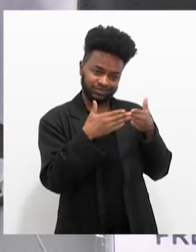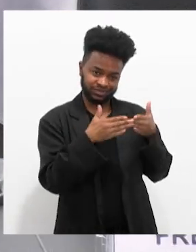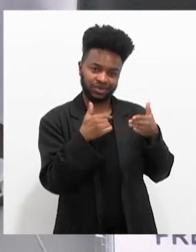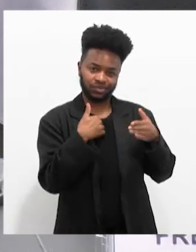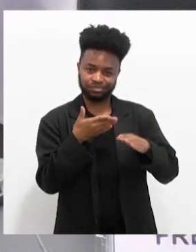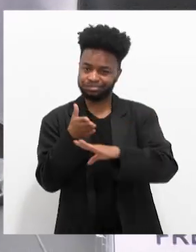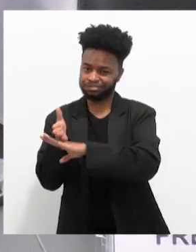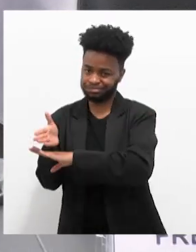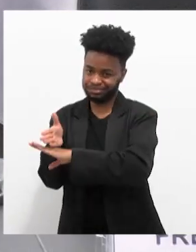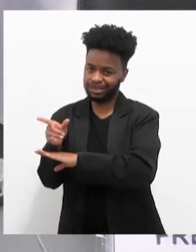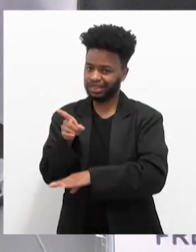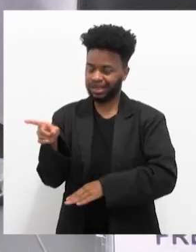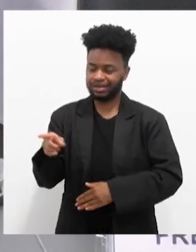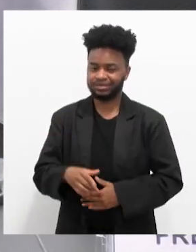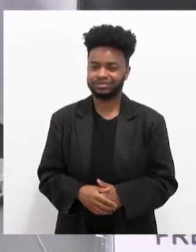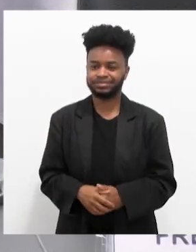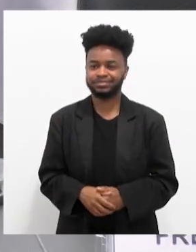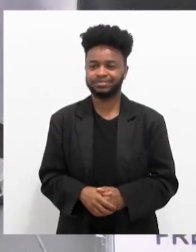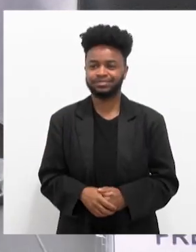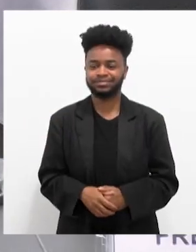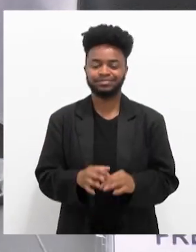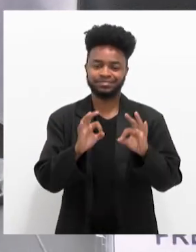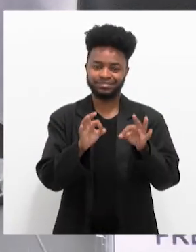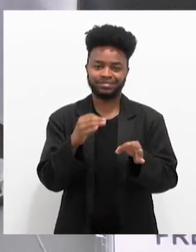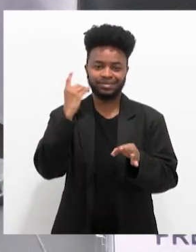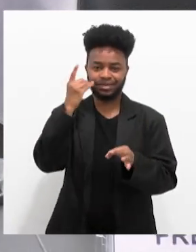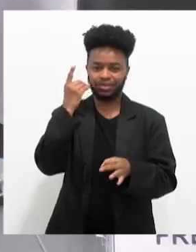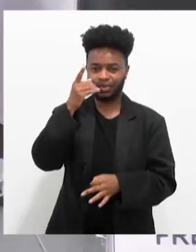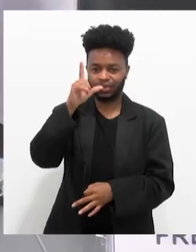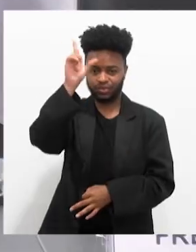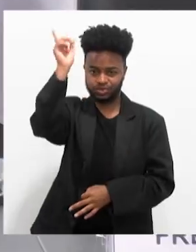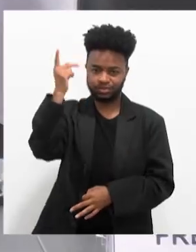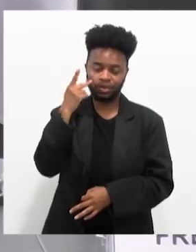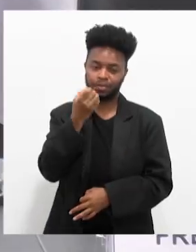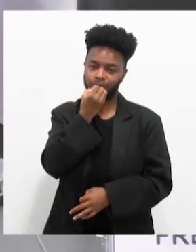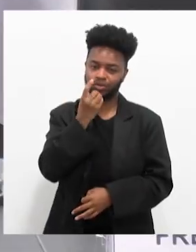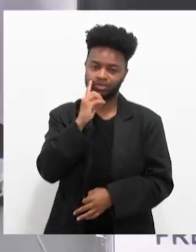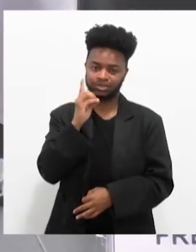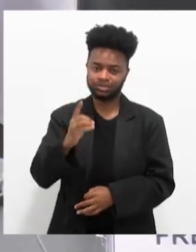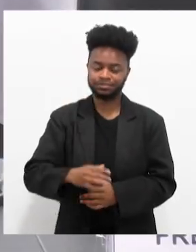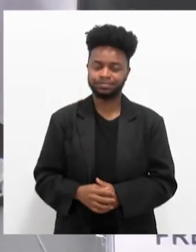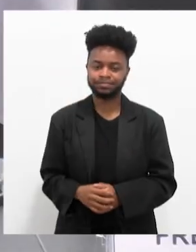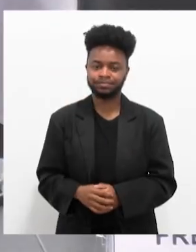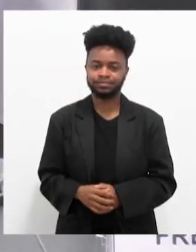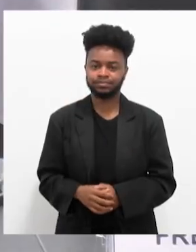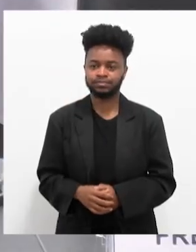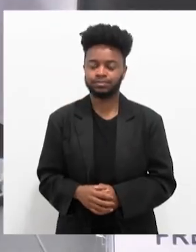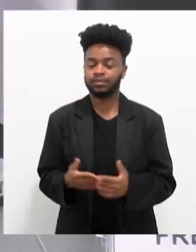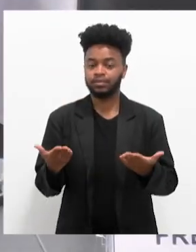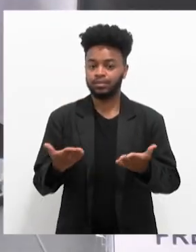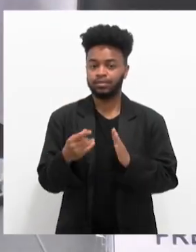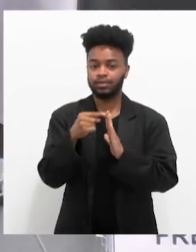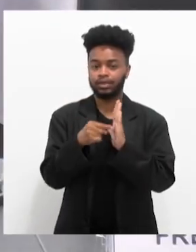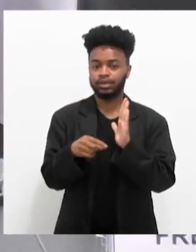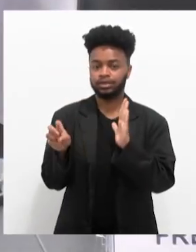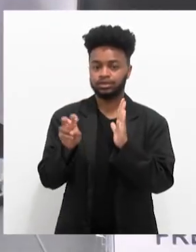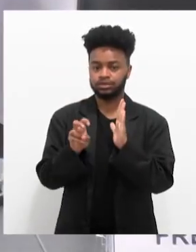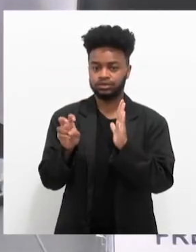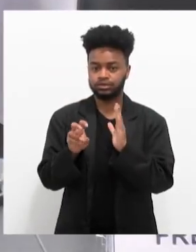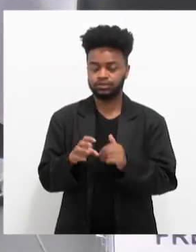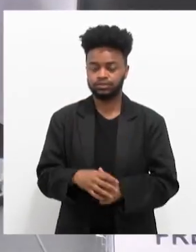audiência pública. Legítimo. Também. Deputado Luiz Paulo, bom dia. Passo, então, ao Item 5 da